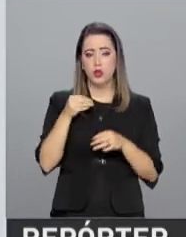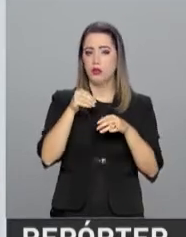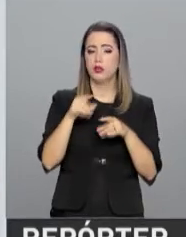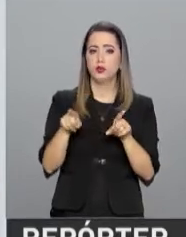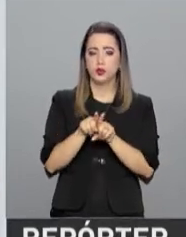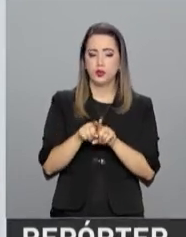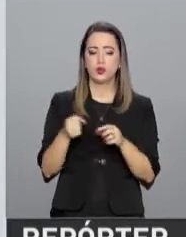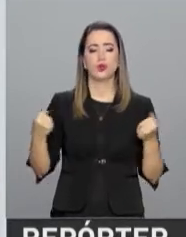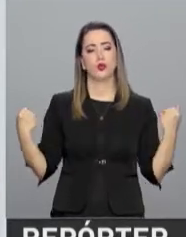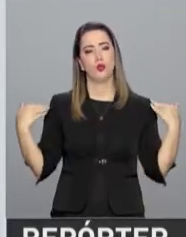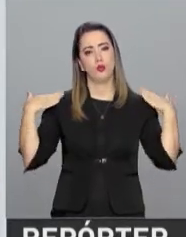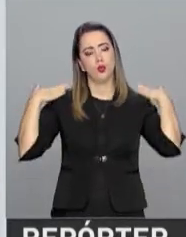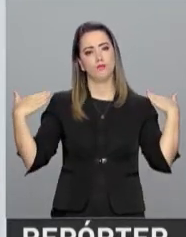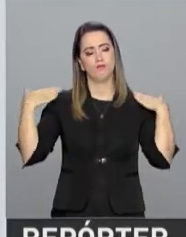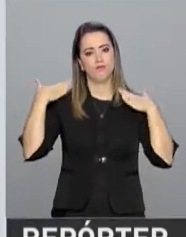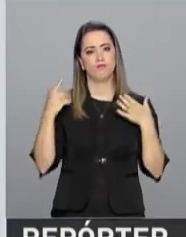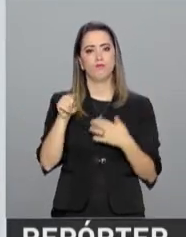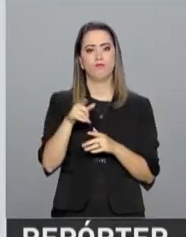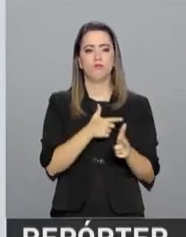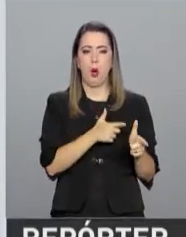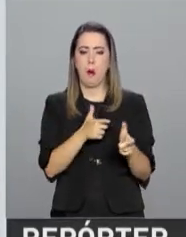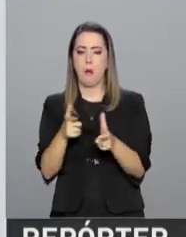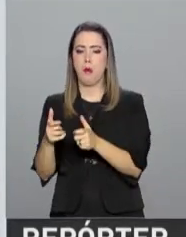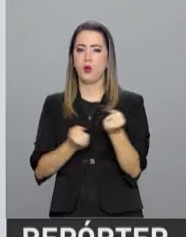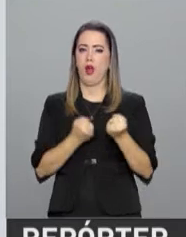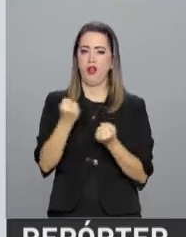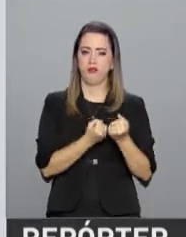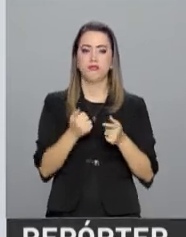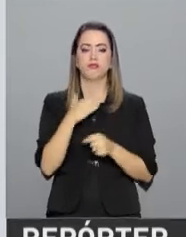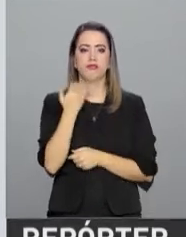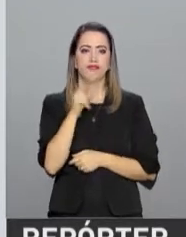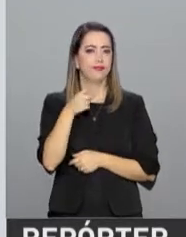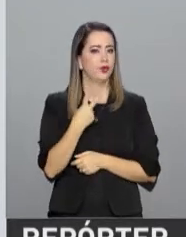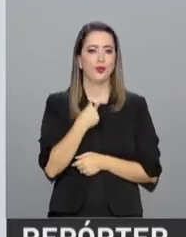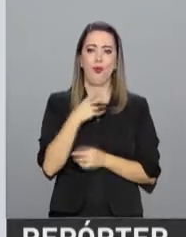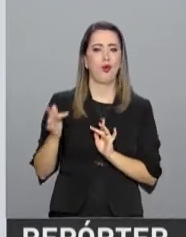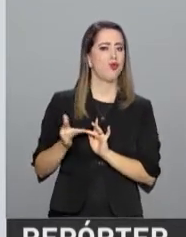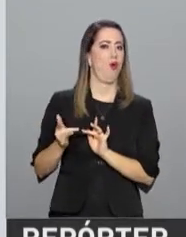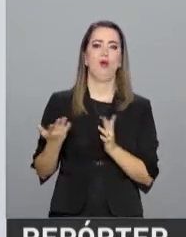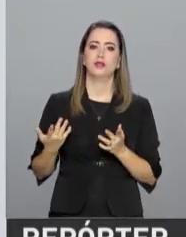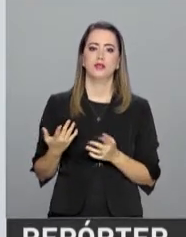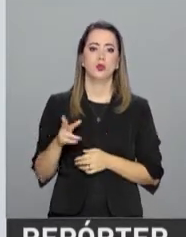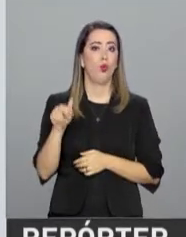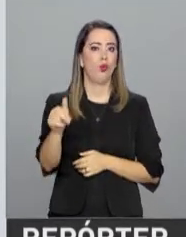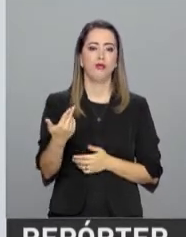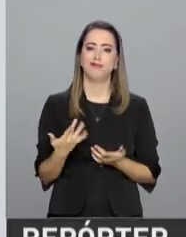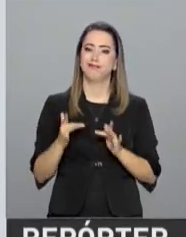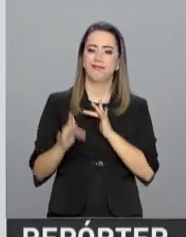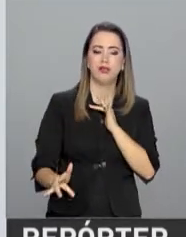do sul gomes é inaceitável inadmissível